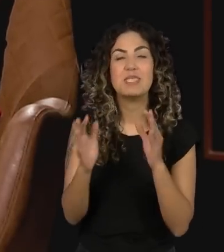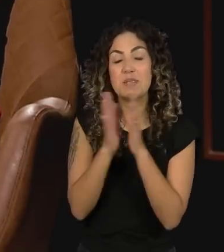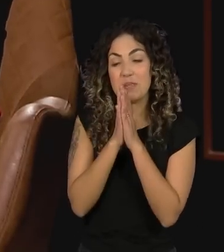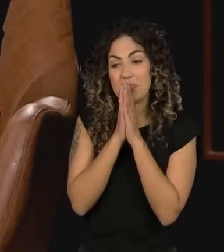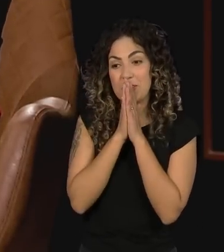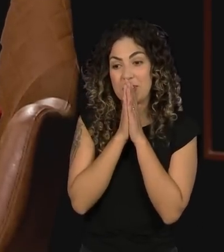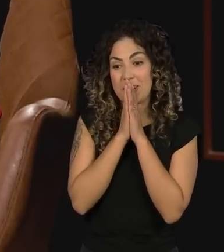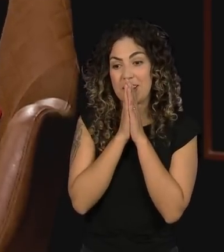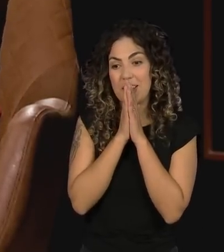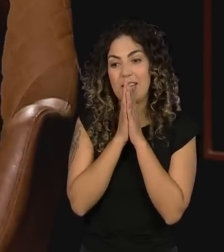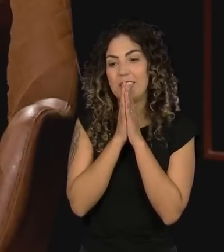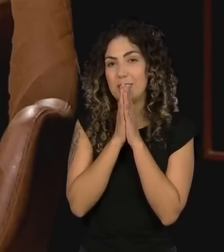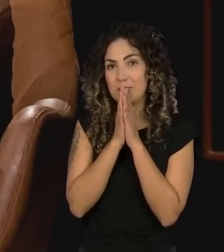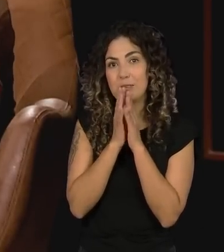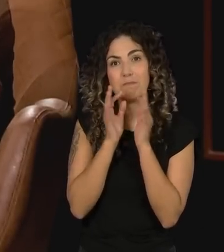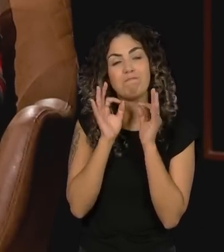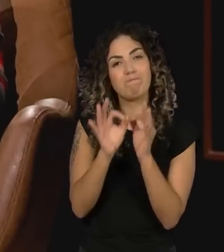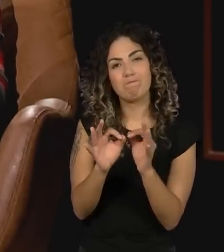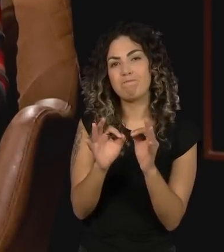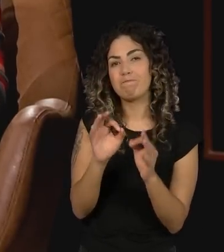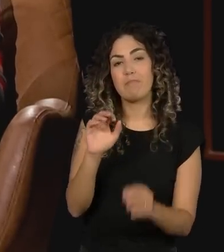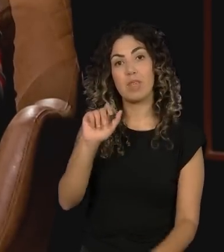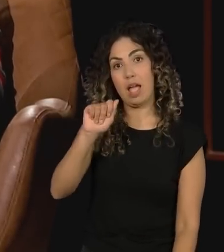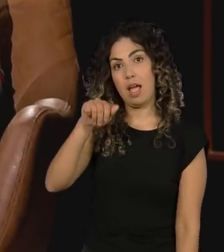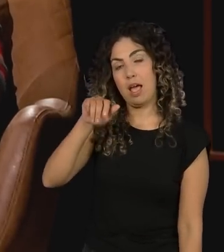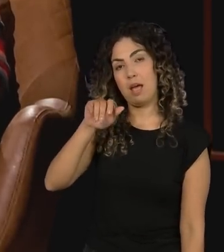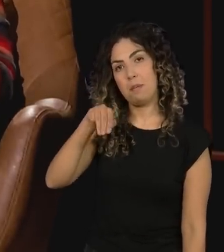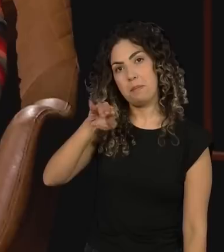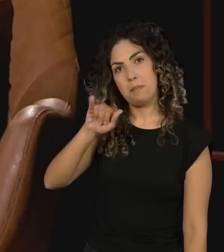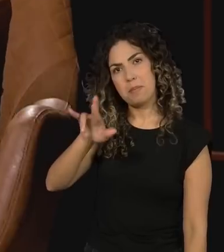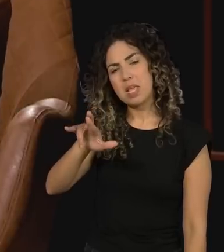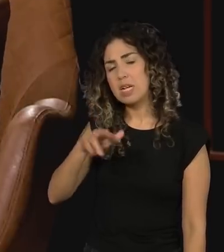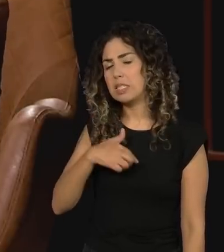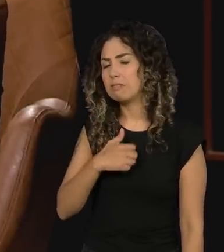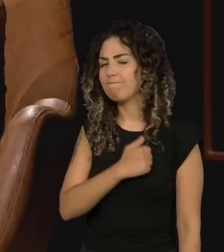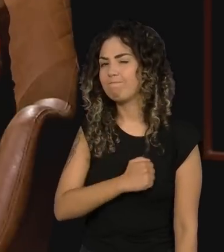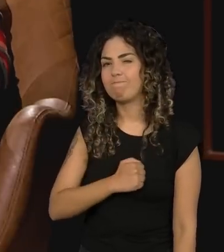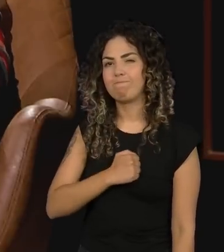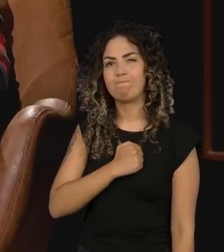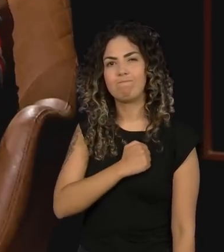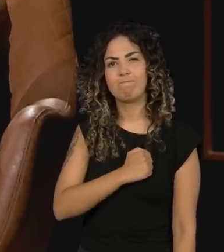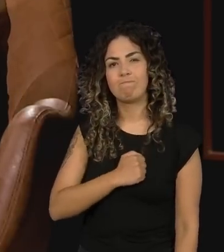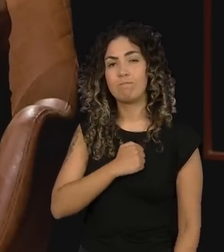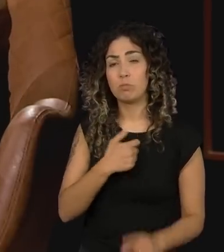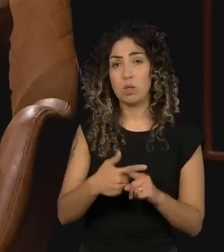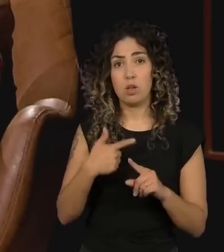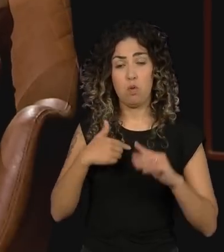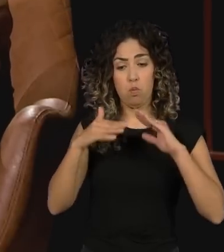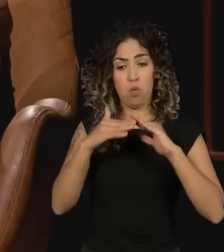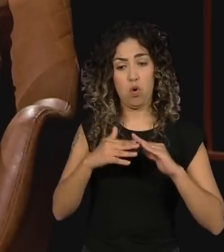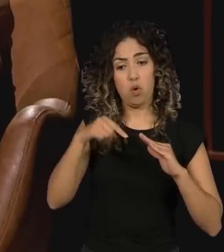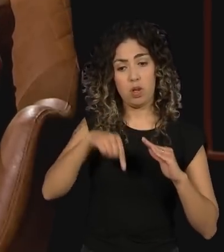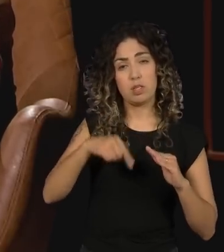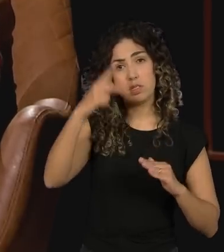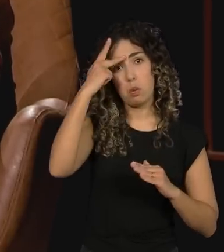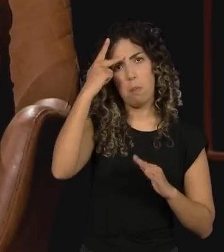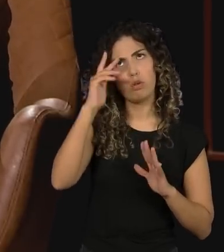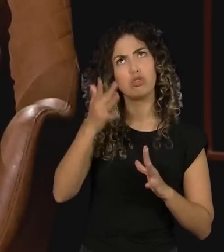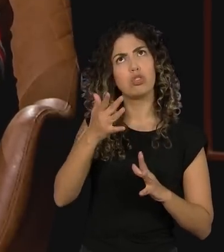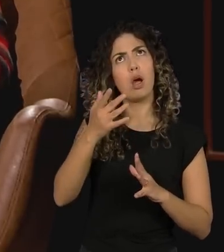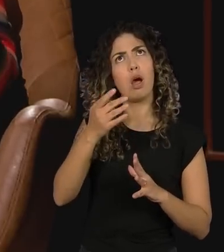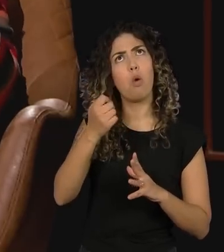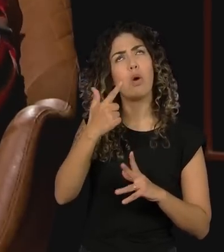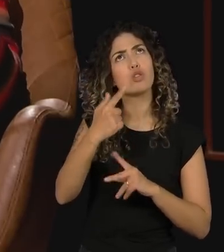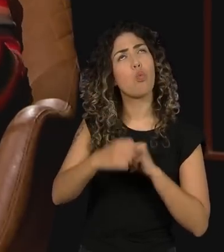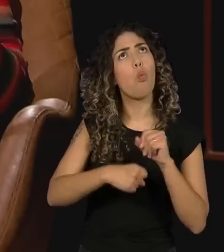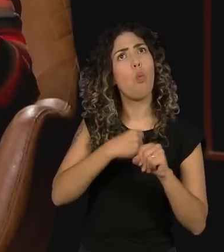Eu estou com muita saudade do Amir, eu estou morando em São Paulo, estou há quase 1 ano e pouco aqui, eu não vejo o Amir e não estou trabalhando com o